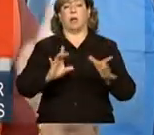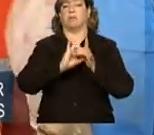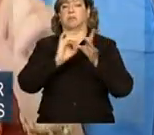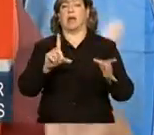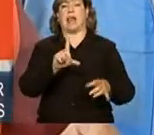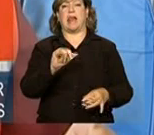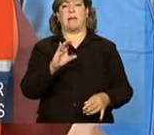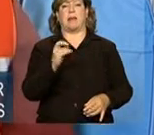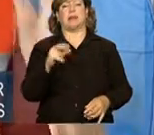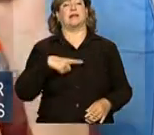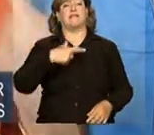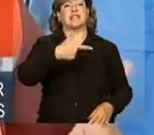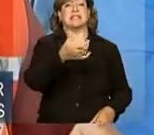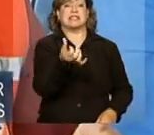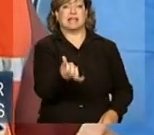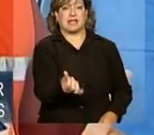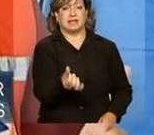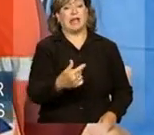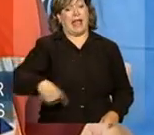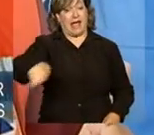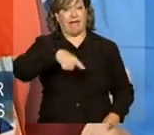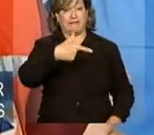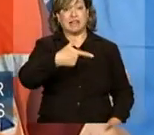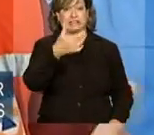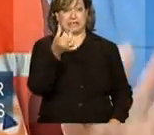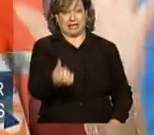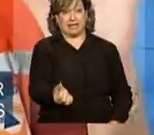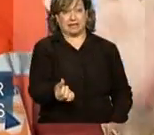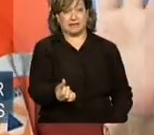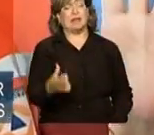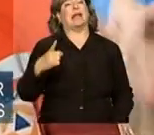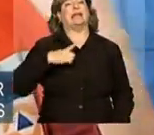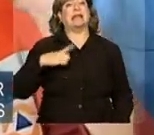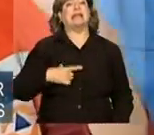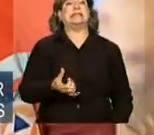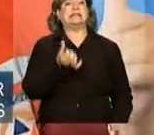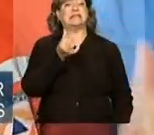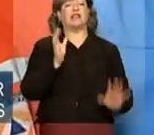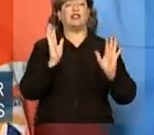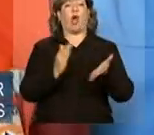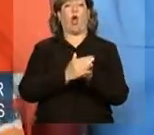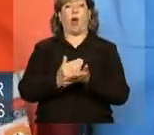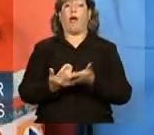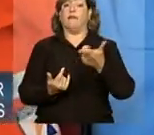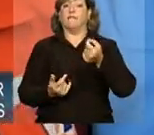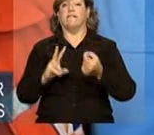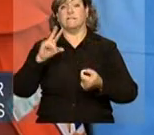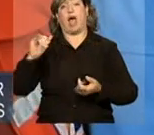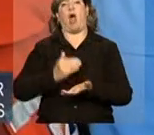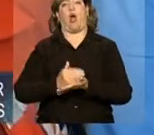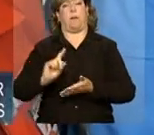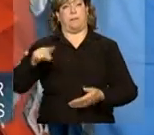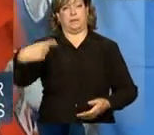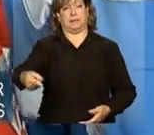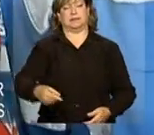são 26. Das 26, tá, tem 6 iniciadas e 20 a começar.